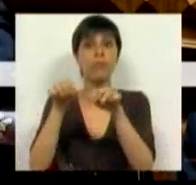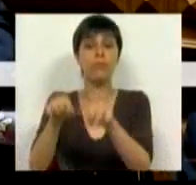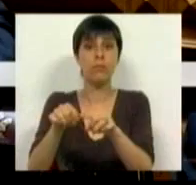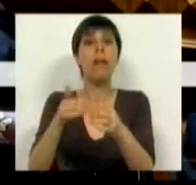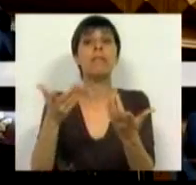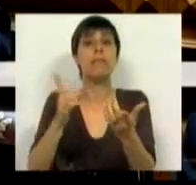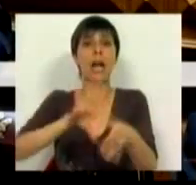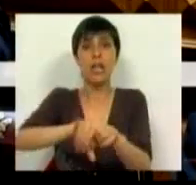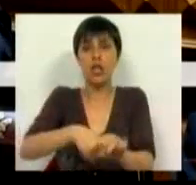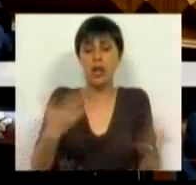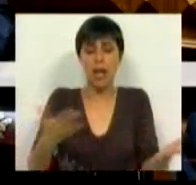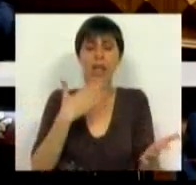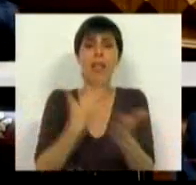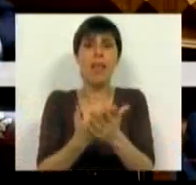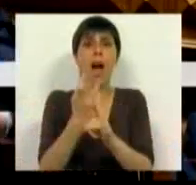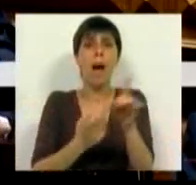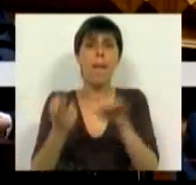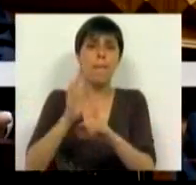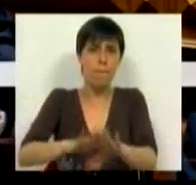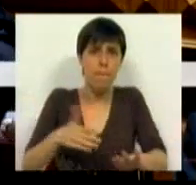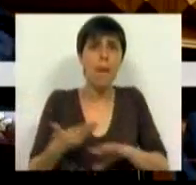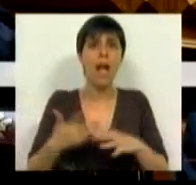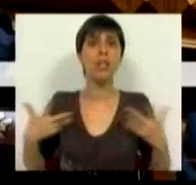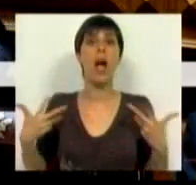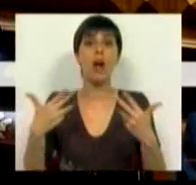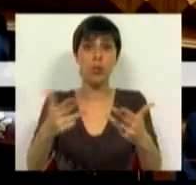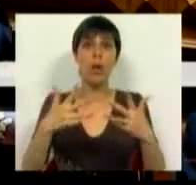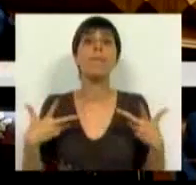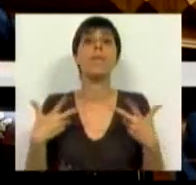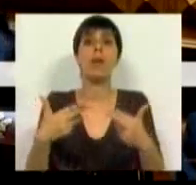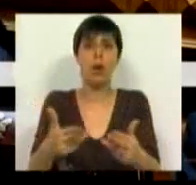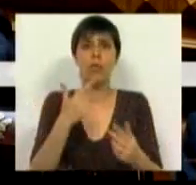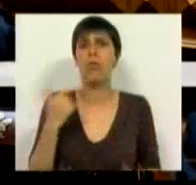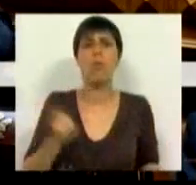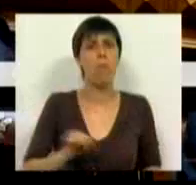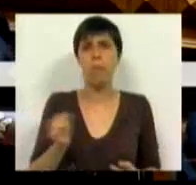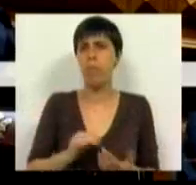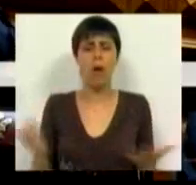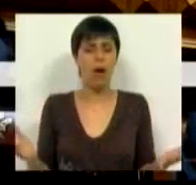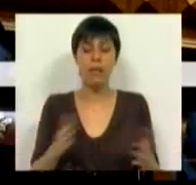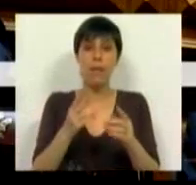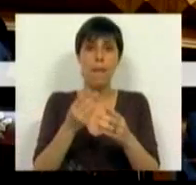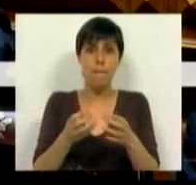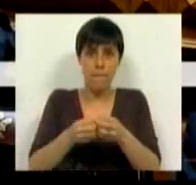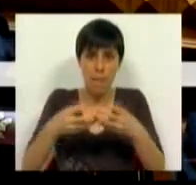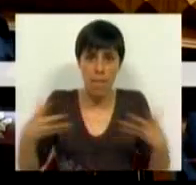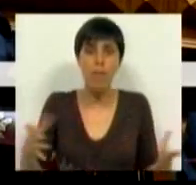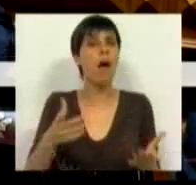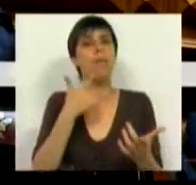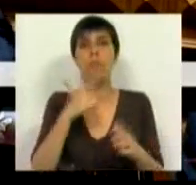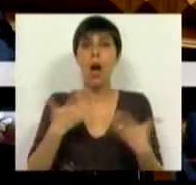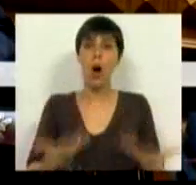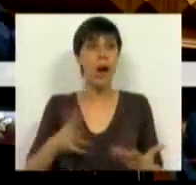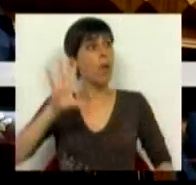a desgraça, para aumentar a austeridade. E a austeridade não pode ser aumentada